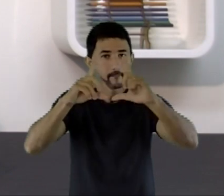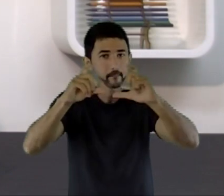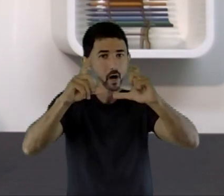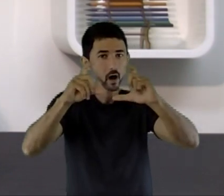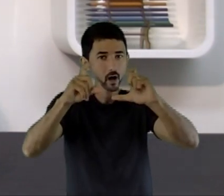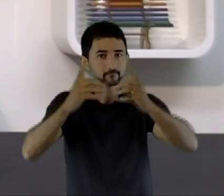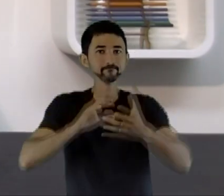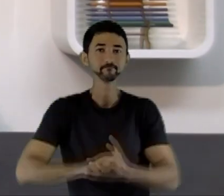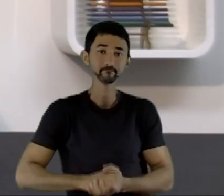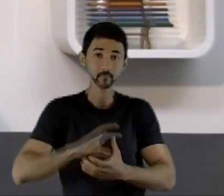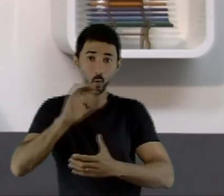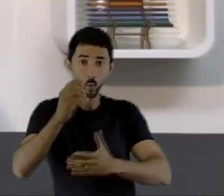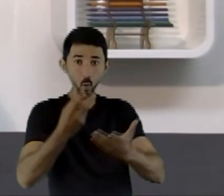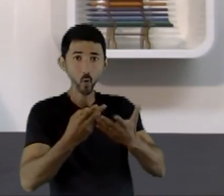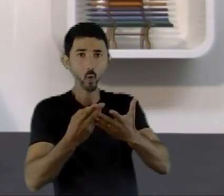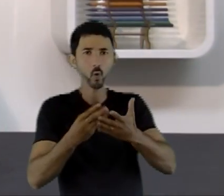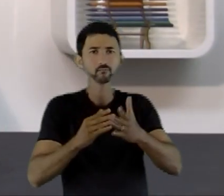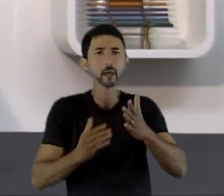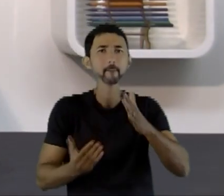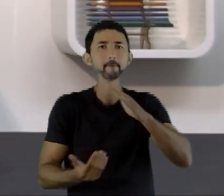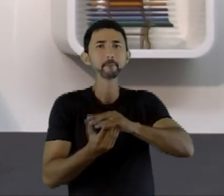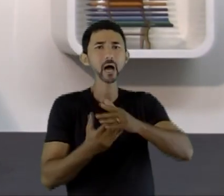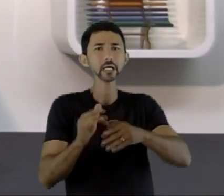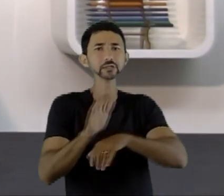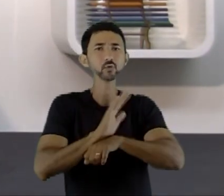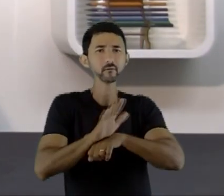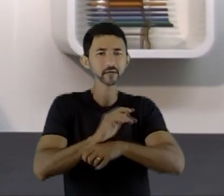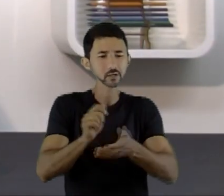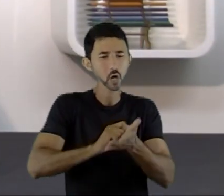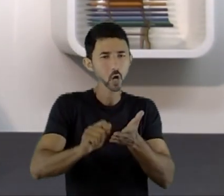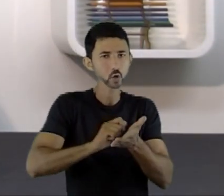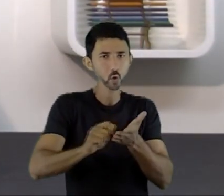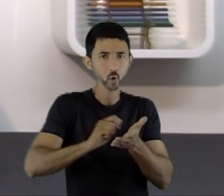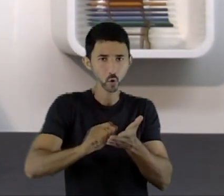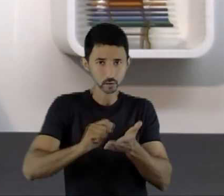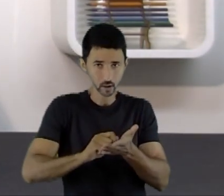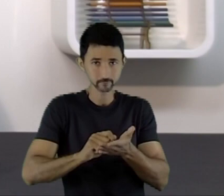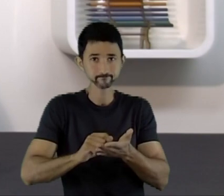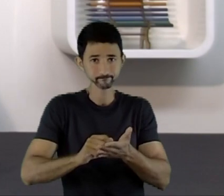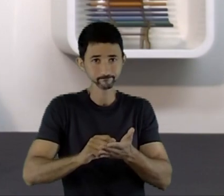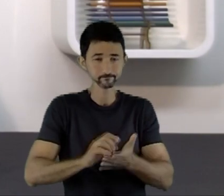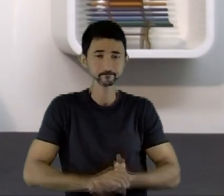aula no celular, ou para você dar pause no vídeo e anotar algumas coisas no seu